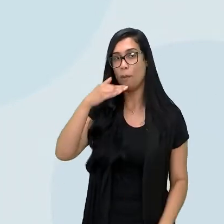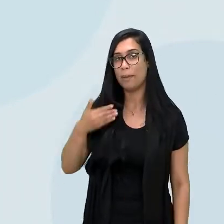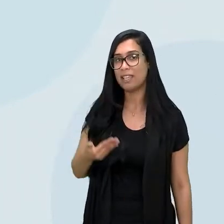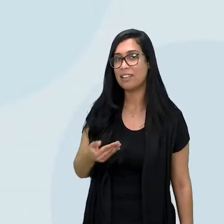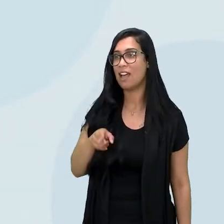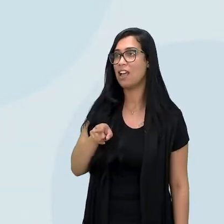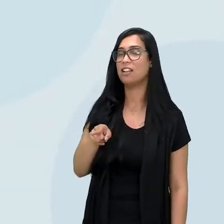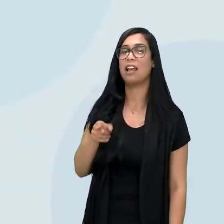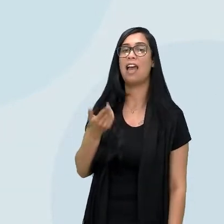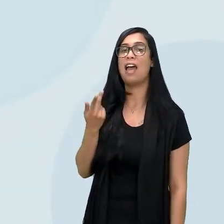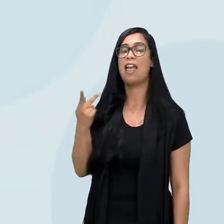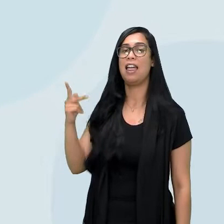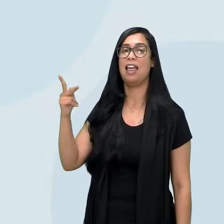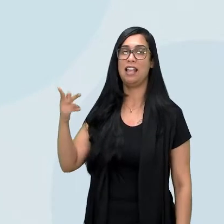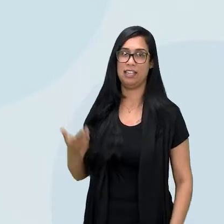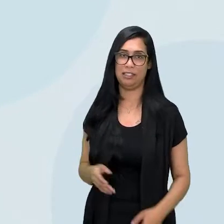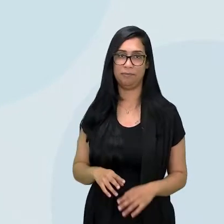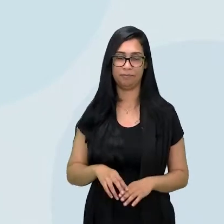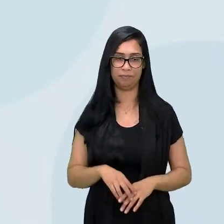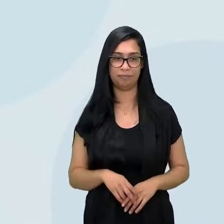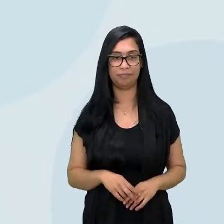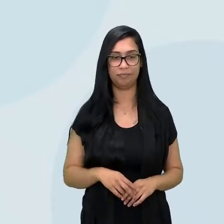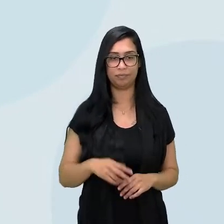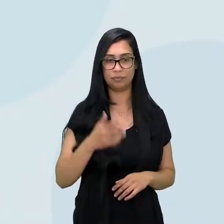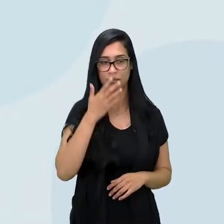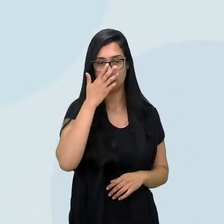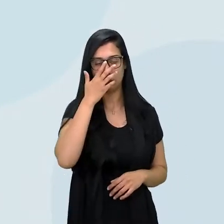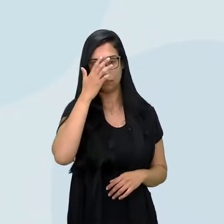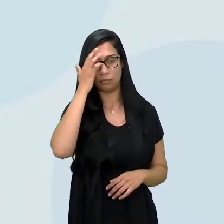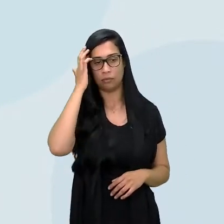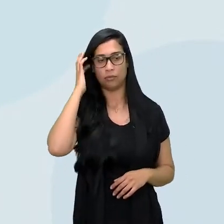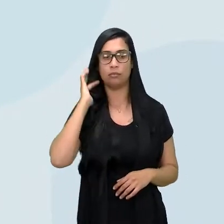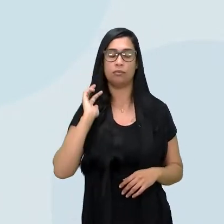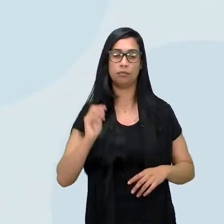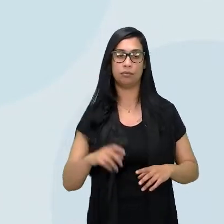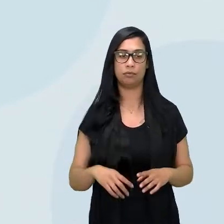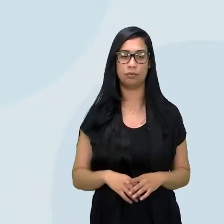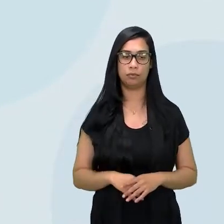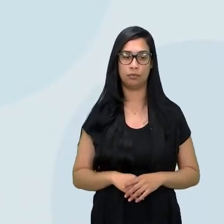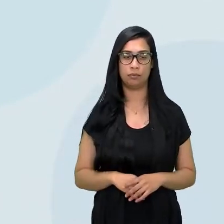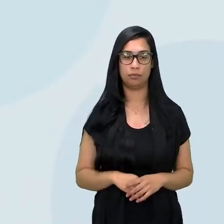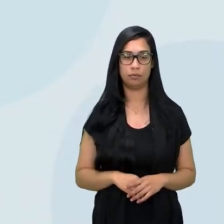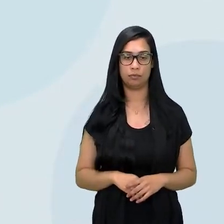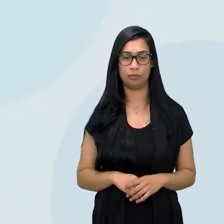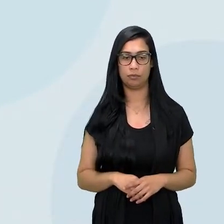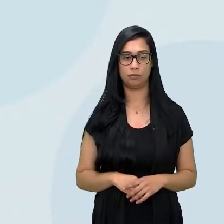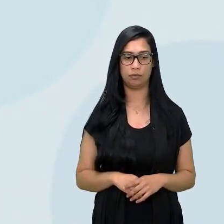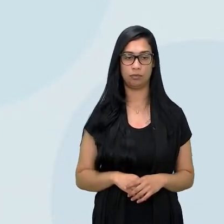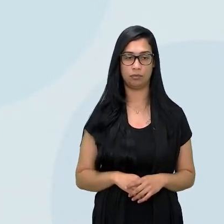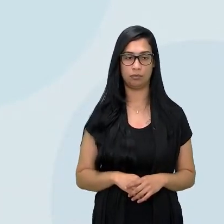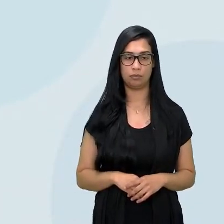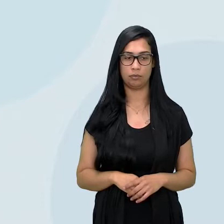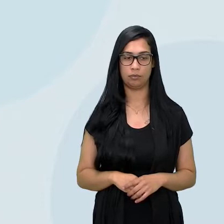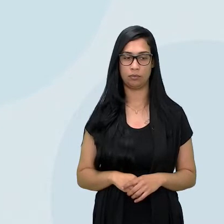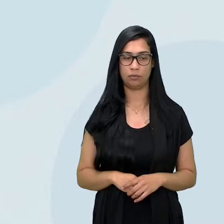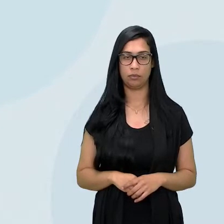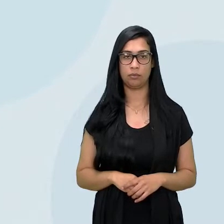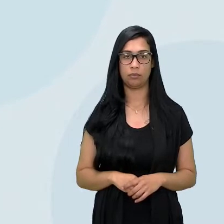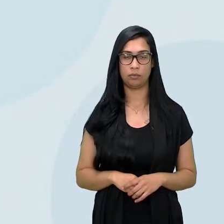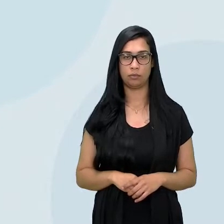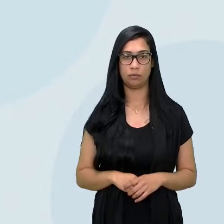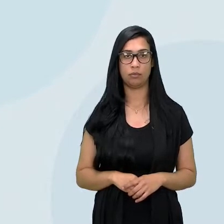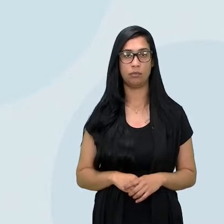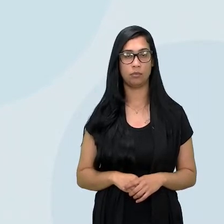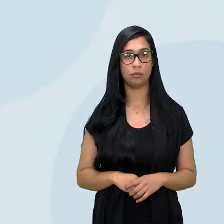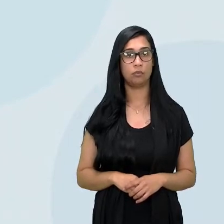você... na unidade de medida do sistema internacional, a gente chama de segundo. Mas, como a gente usa os